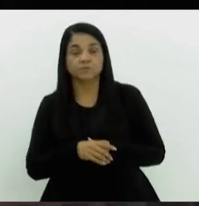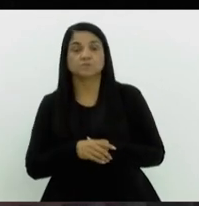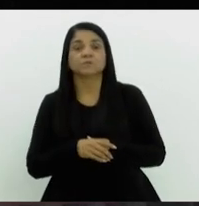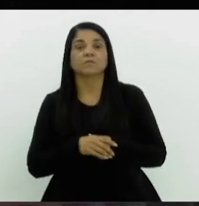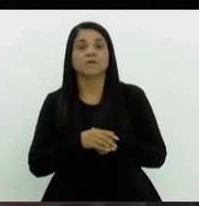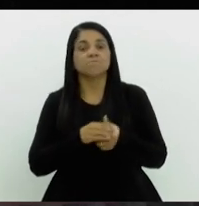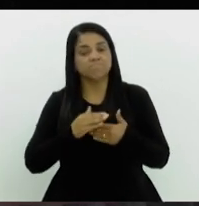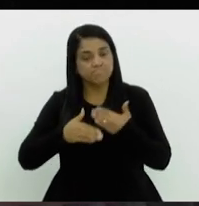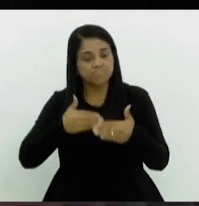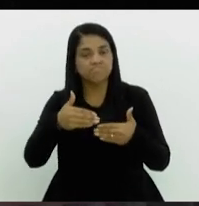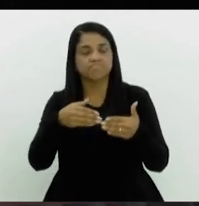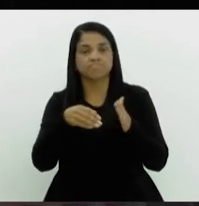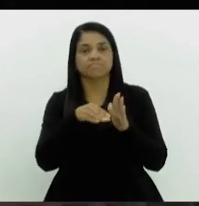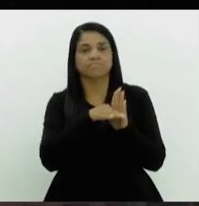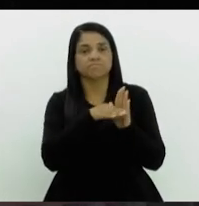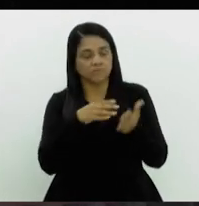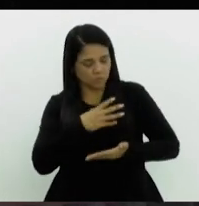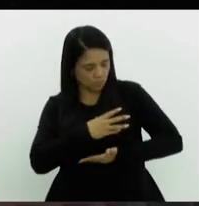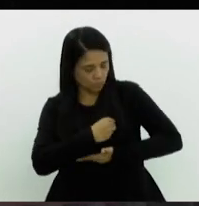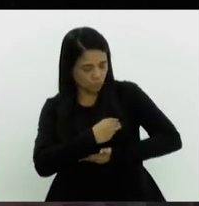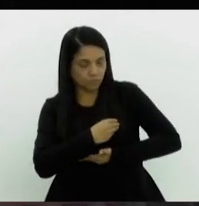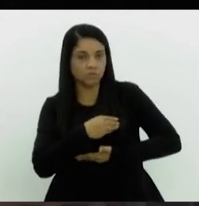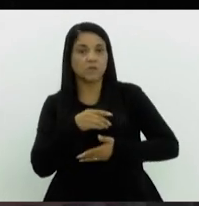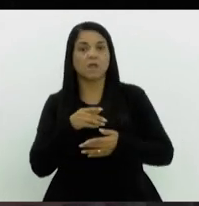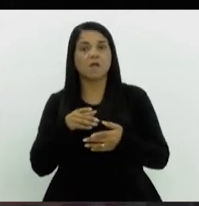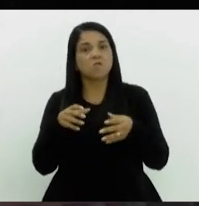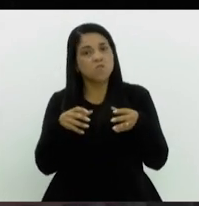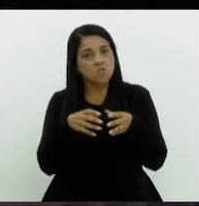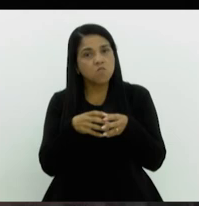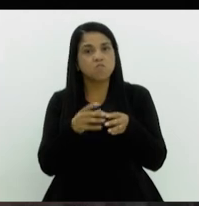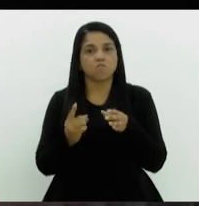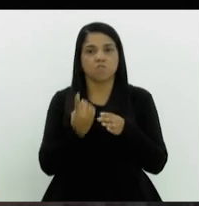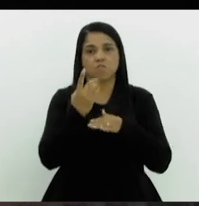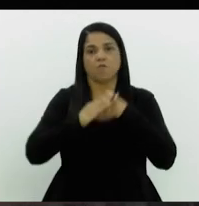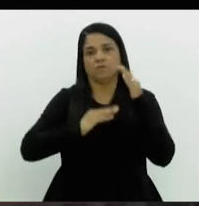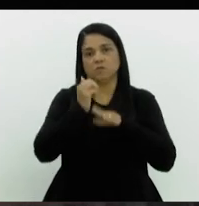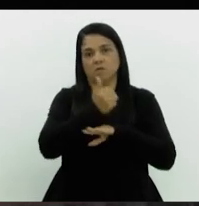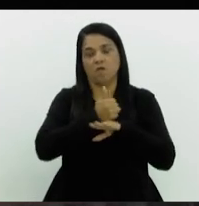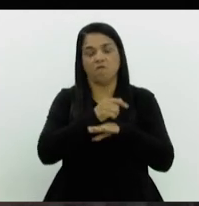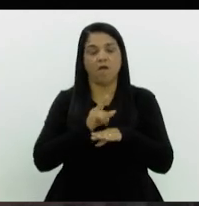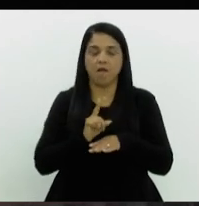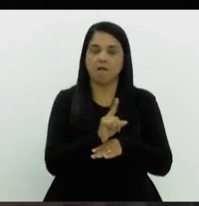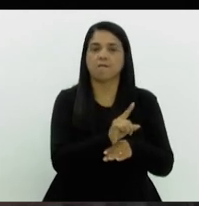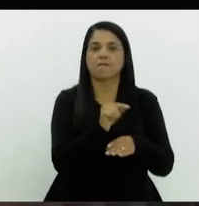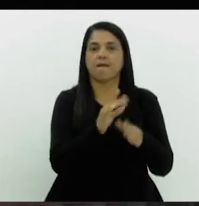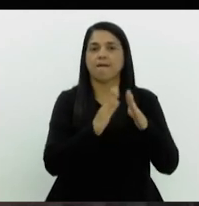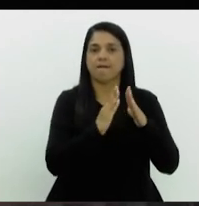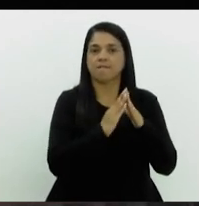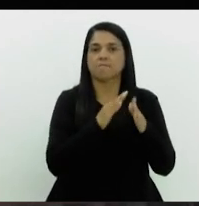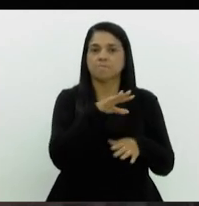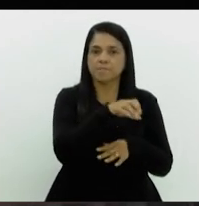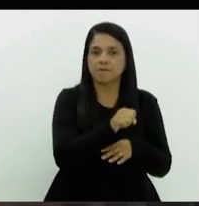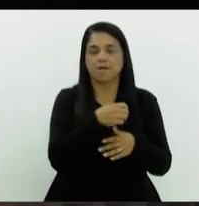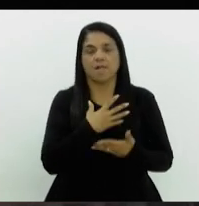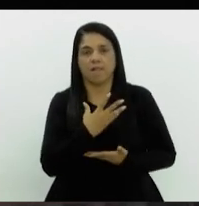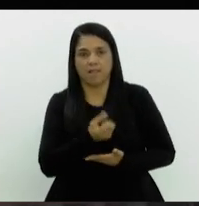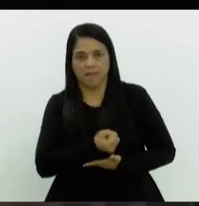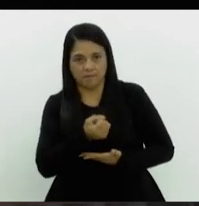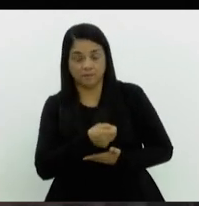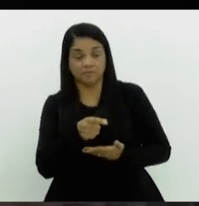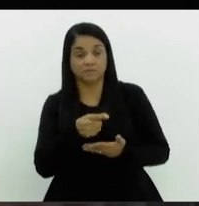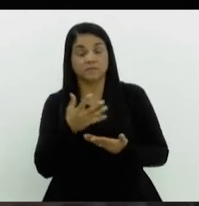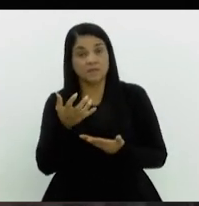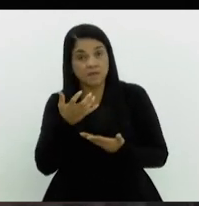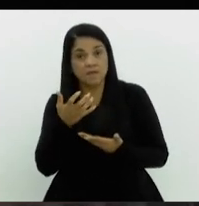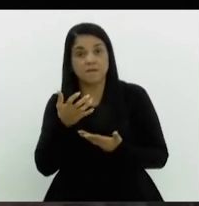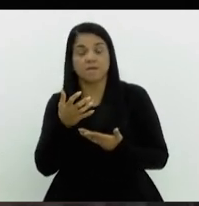os procedimentos da coleta, que alguém da equipe vai buscar a sua doação. E é importante que a mãe sinalize que queira doar o leite,